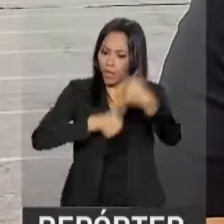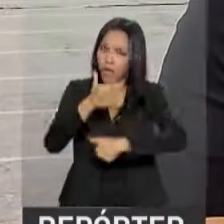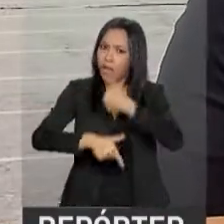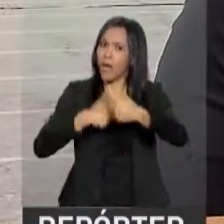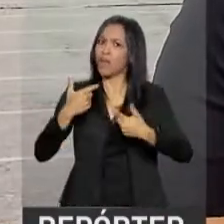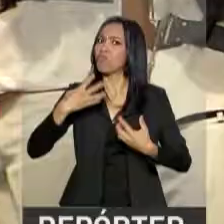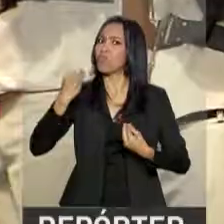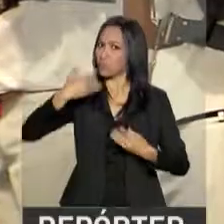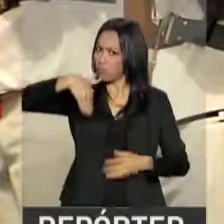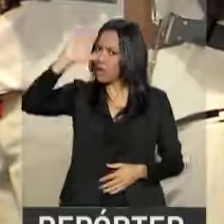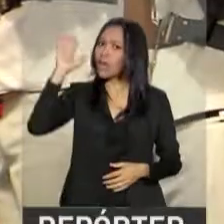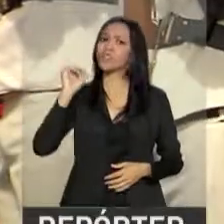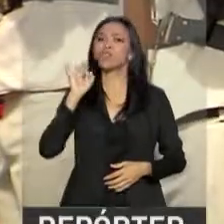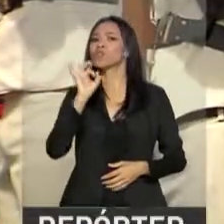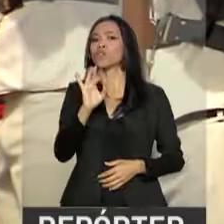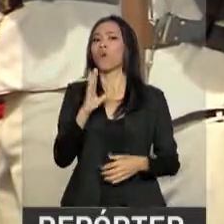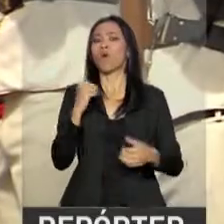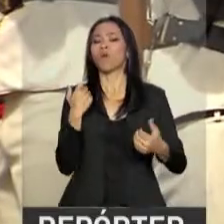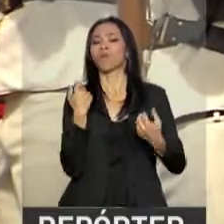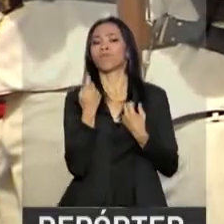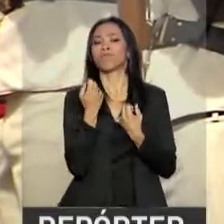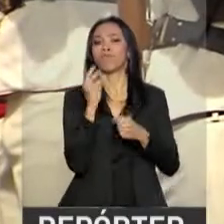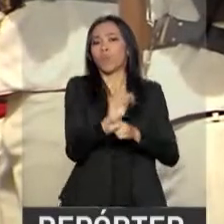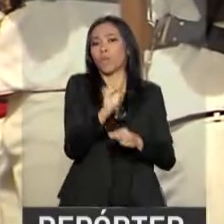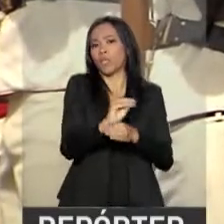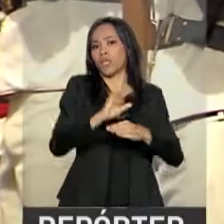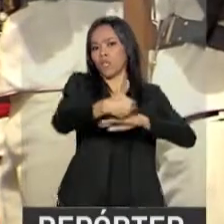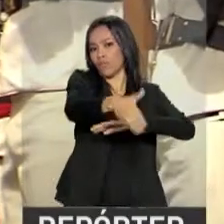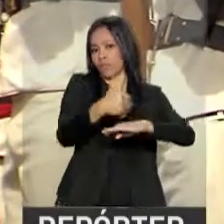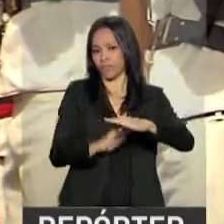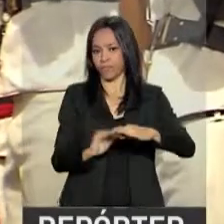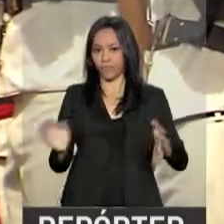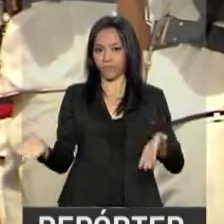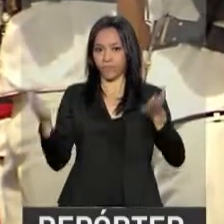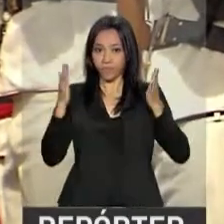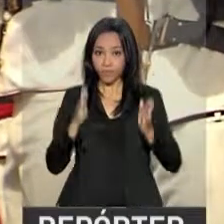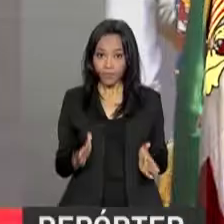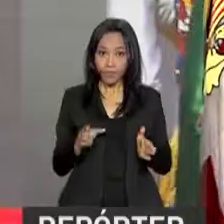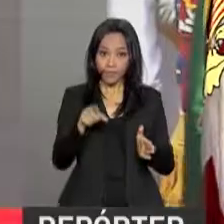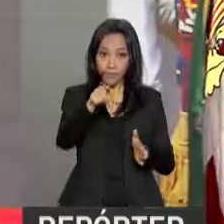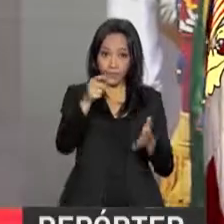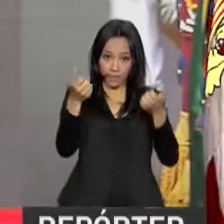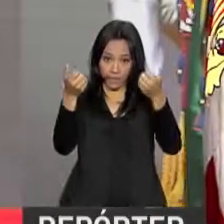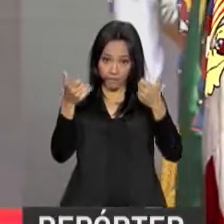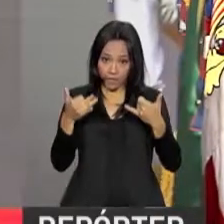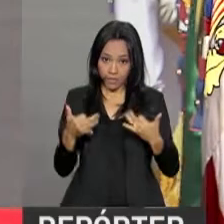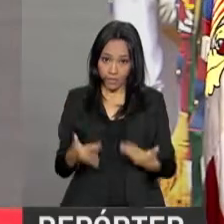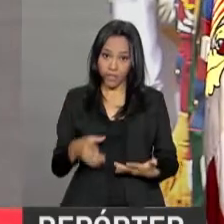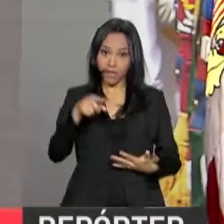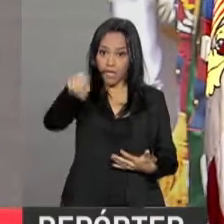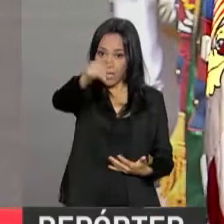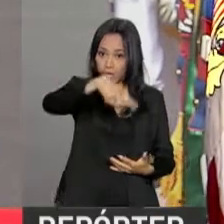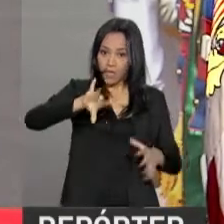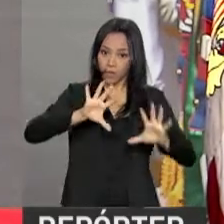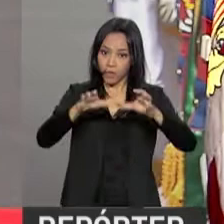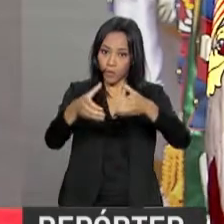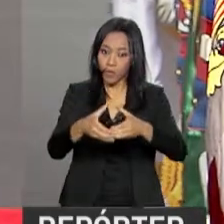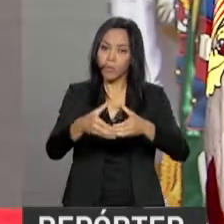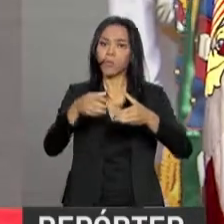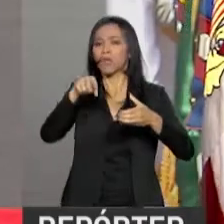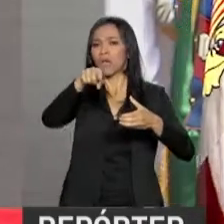fronteiras um semi árido nordestino onde distribui água e indo além da vistoria